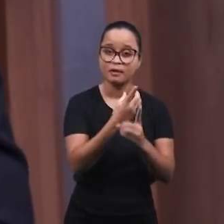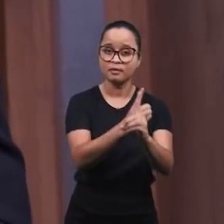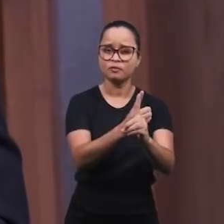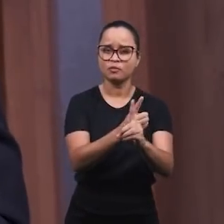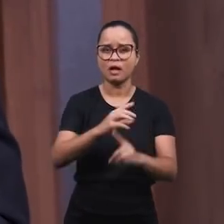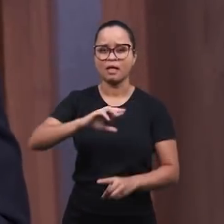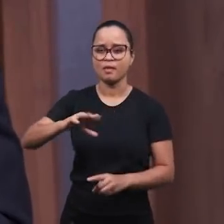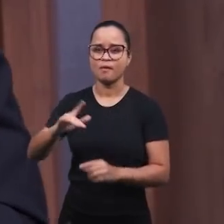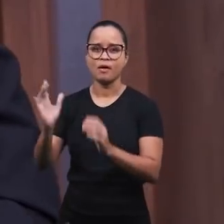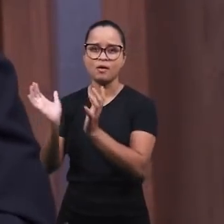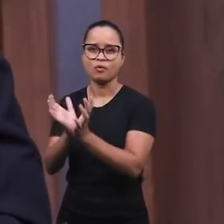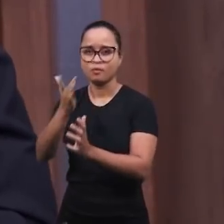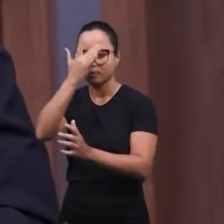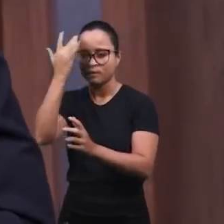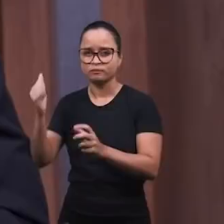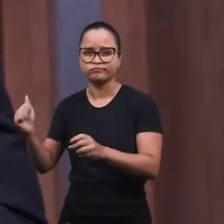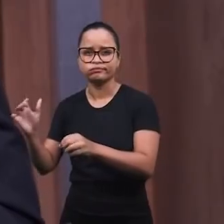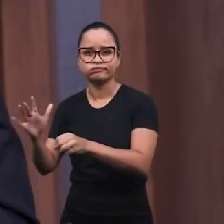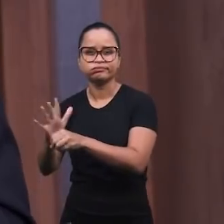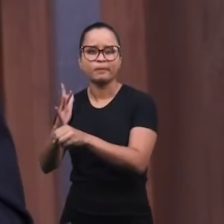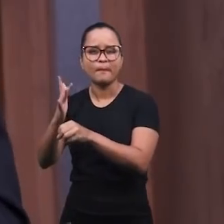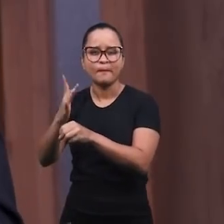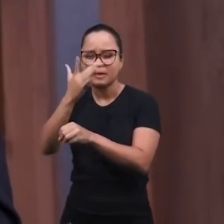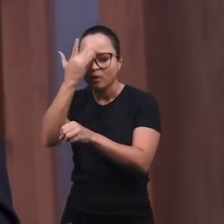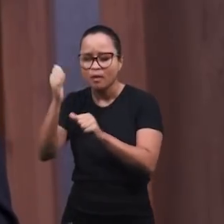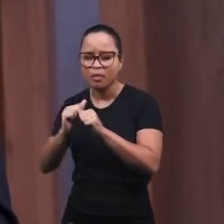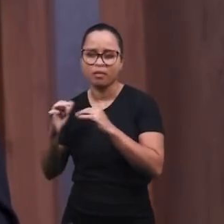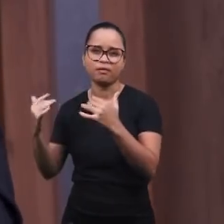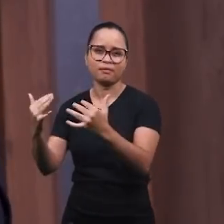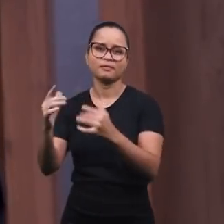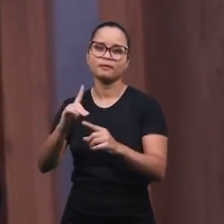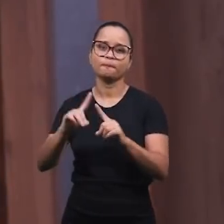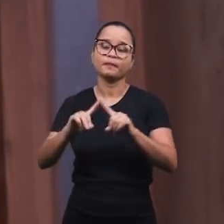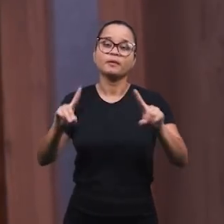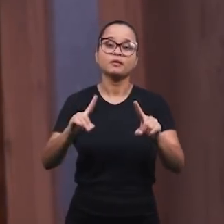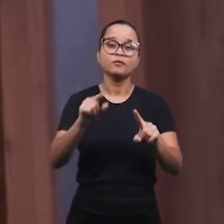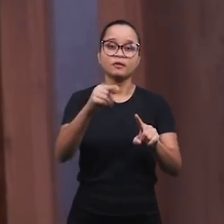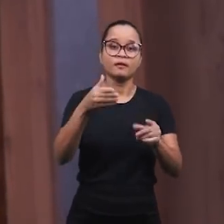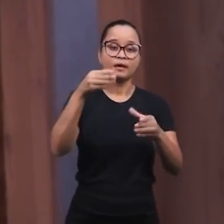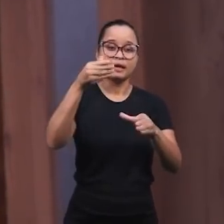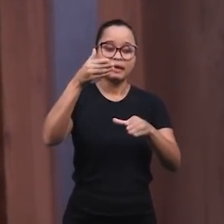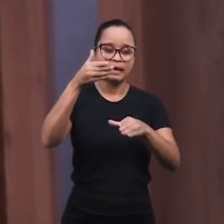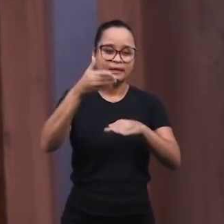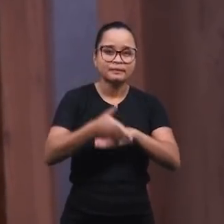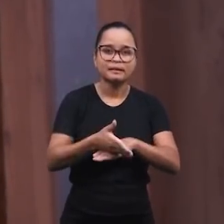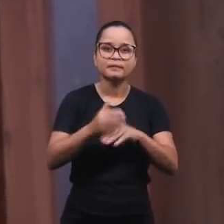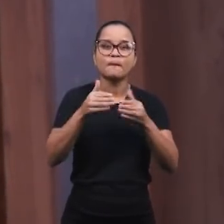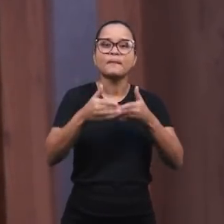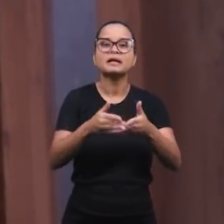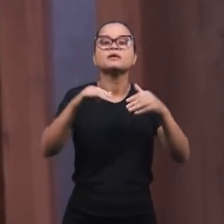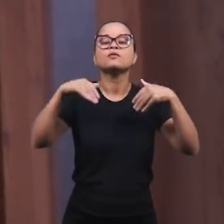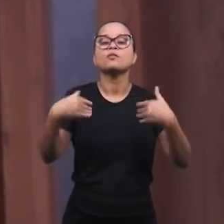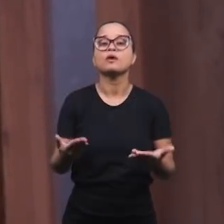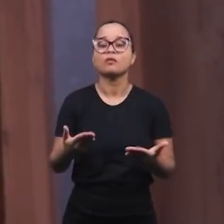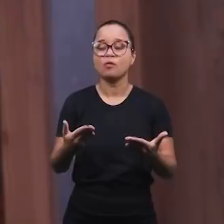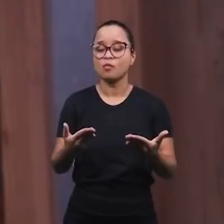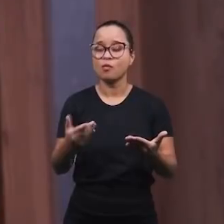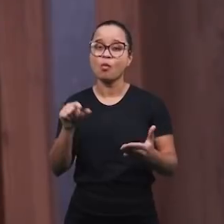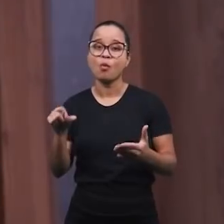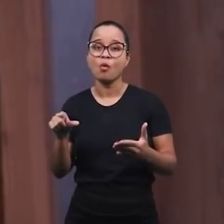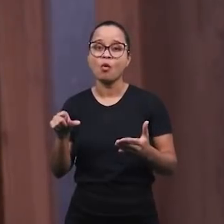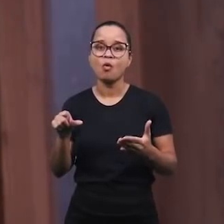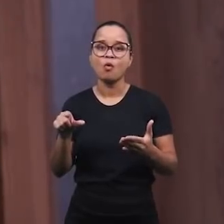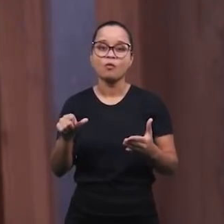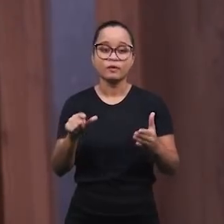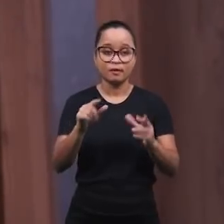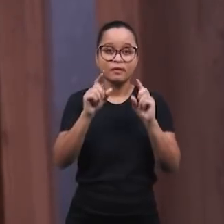uma pergunta: em qual barquinho você vai entrar? Qual será a sua experiência? Qual será a sua decisão? Onde